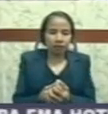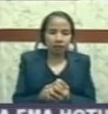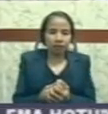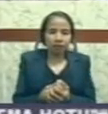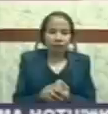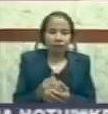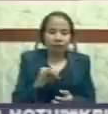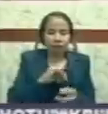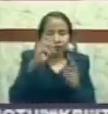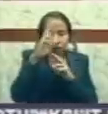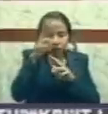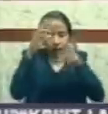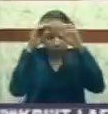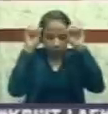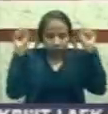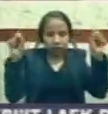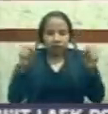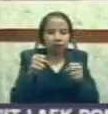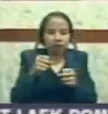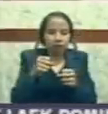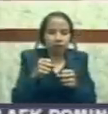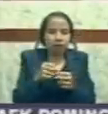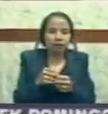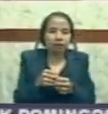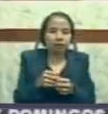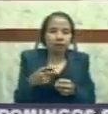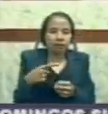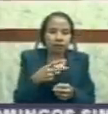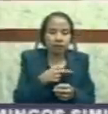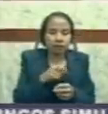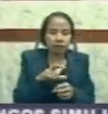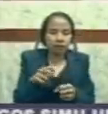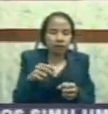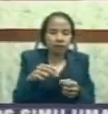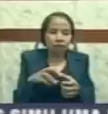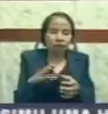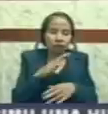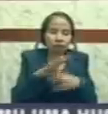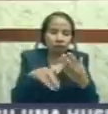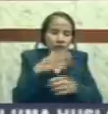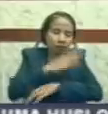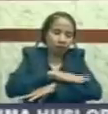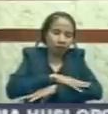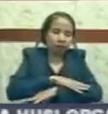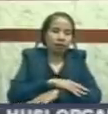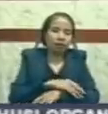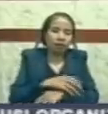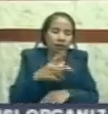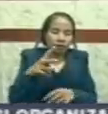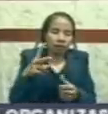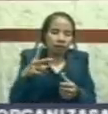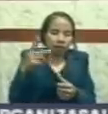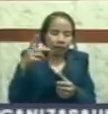A respeito, presidente, parlamento, componente mesa, primeiro-ministro Vice Rua,